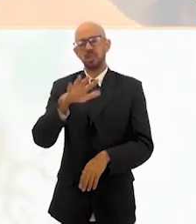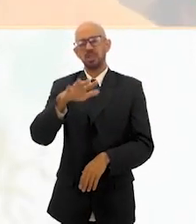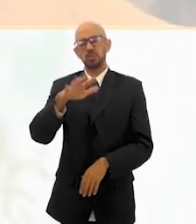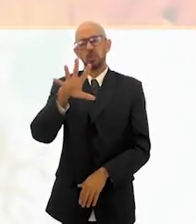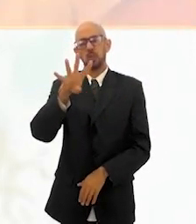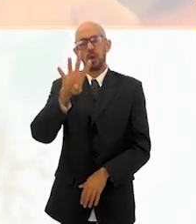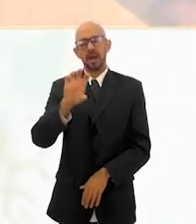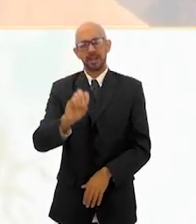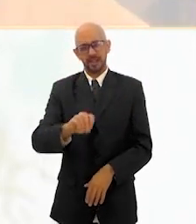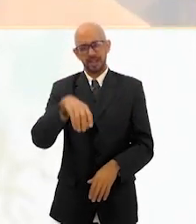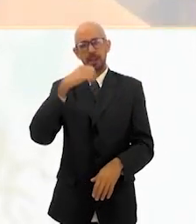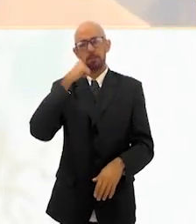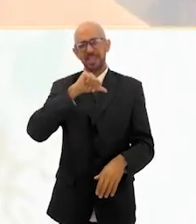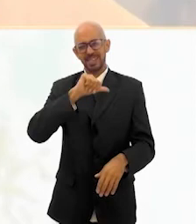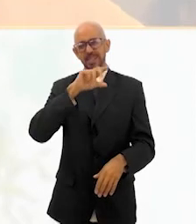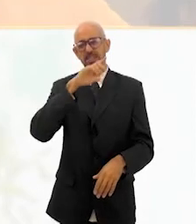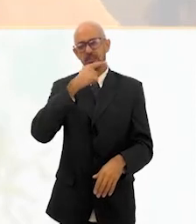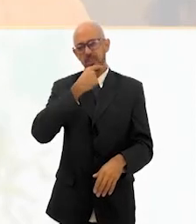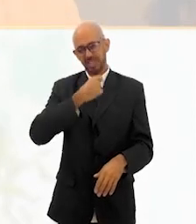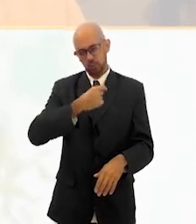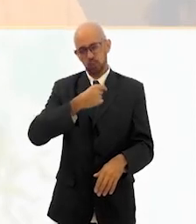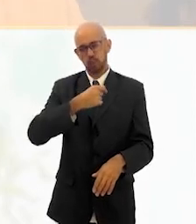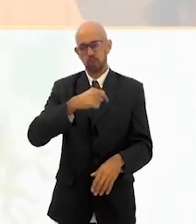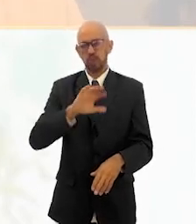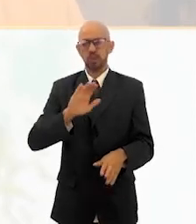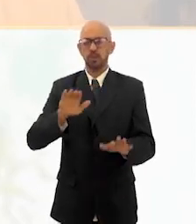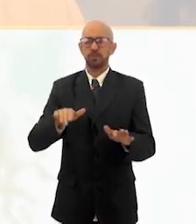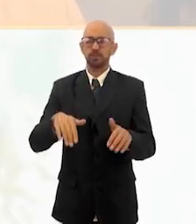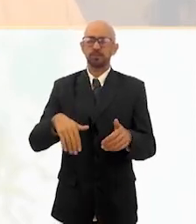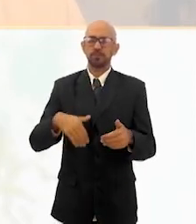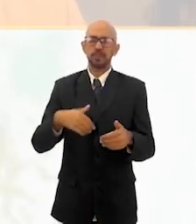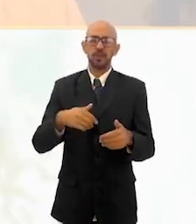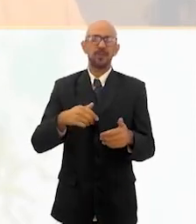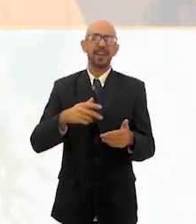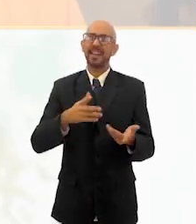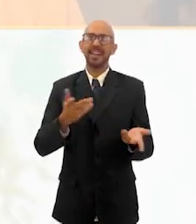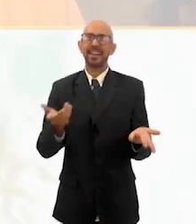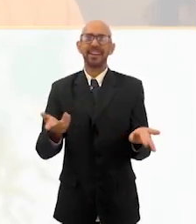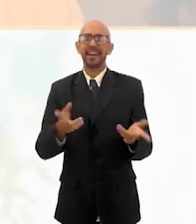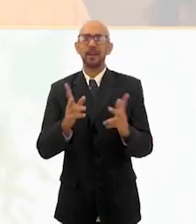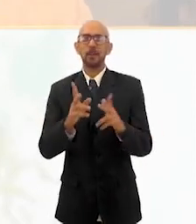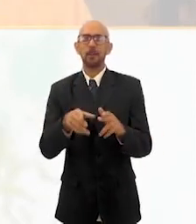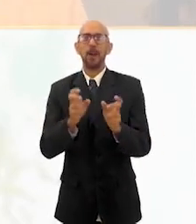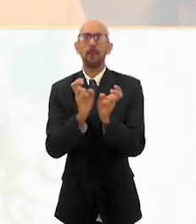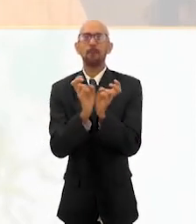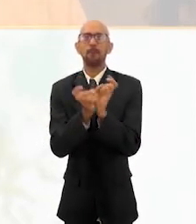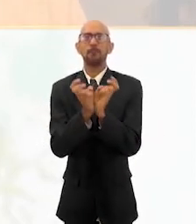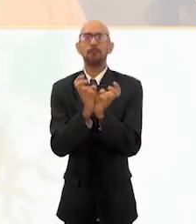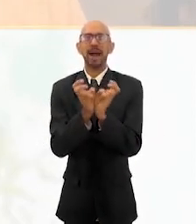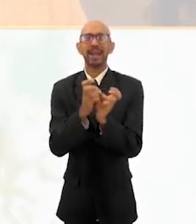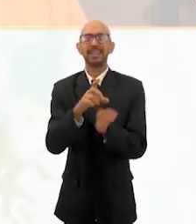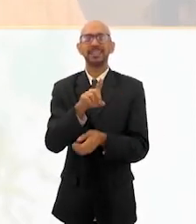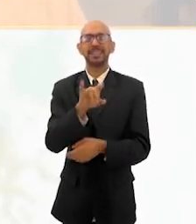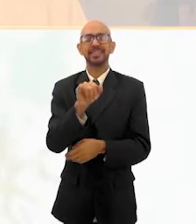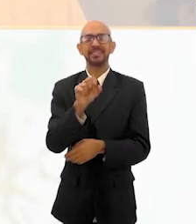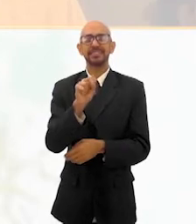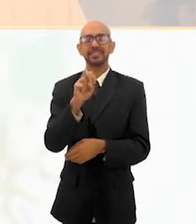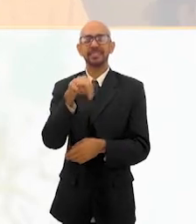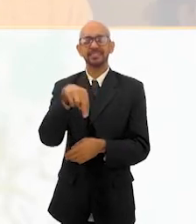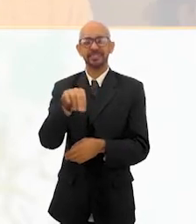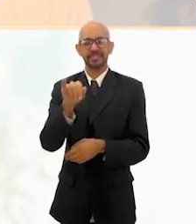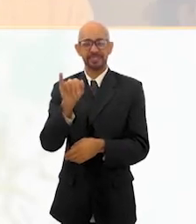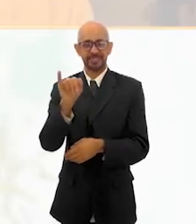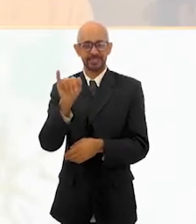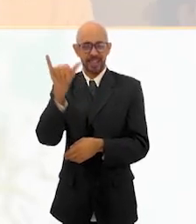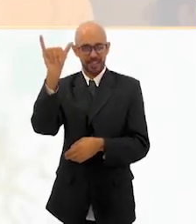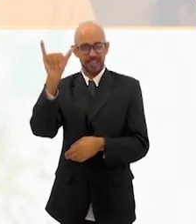40 crianças, entre meninos e meninas. Então, assim, era uma espécie de uma Disneylândia, né? E tudo isso foi isso